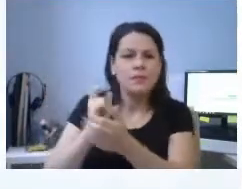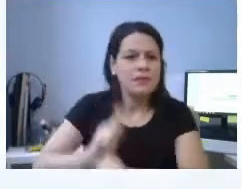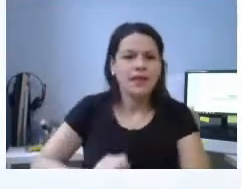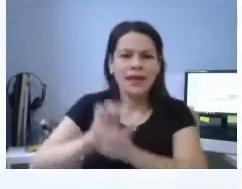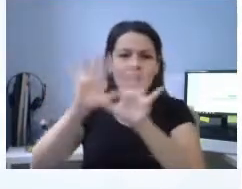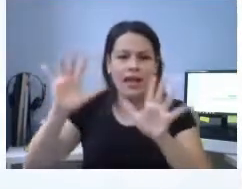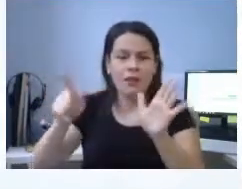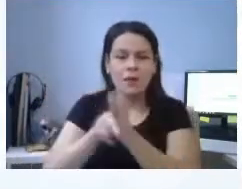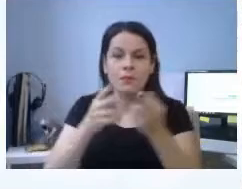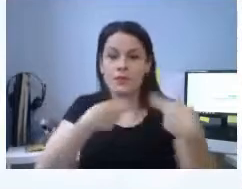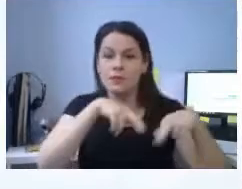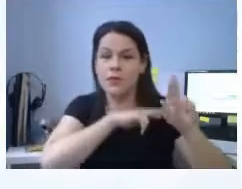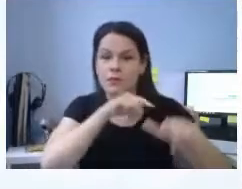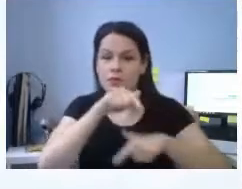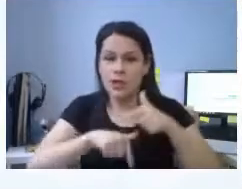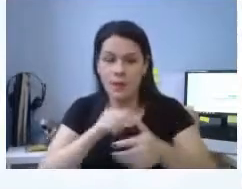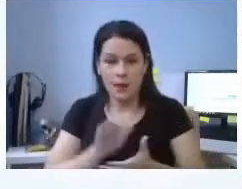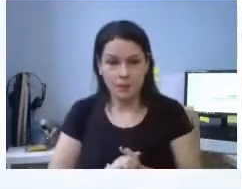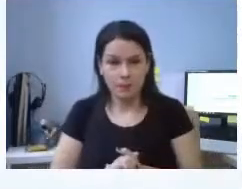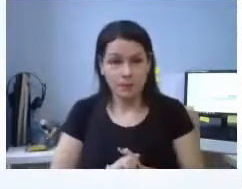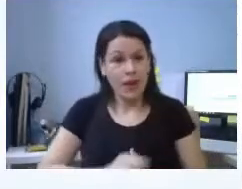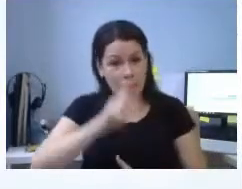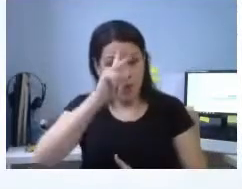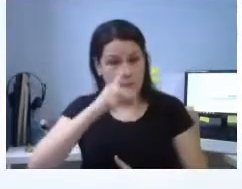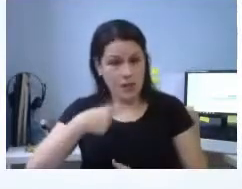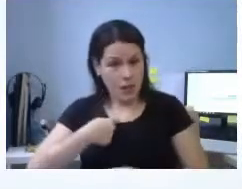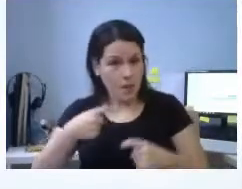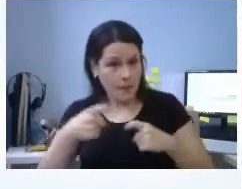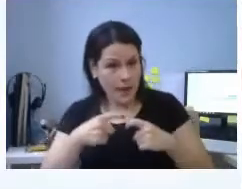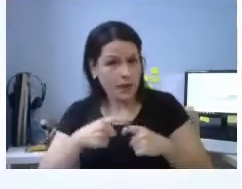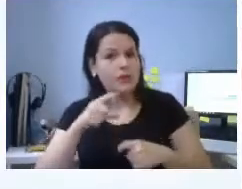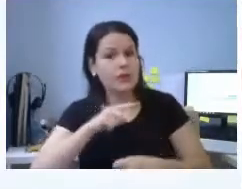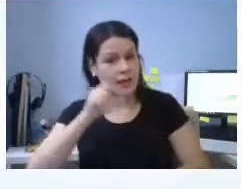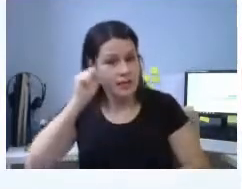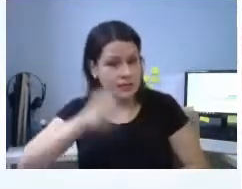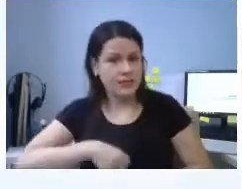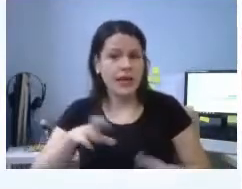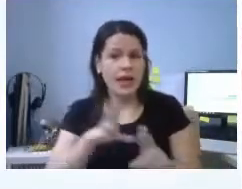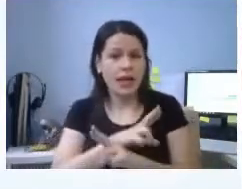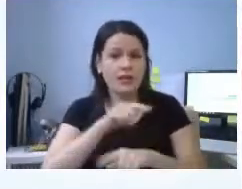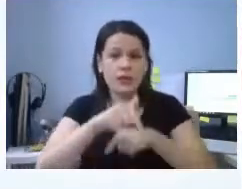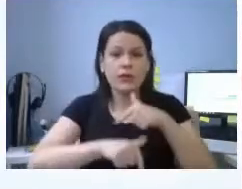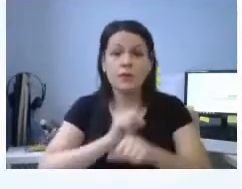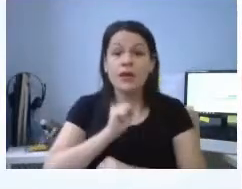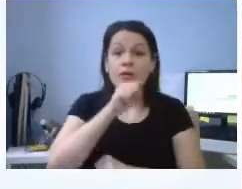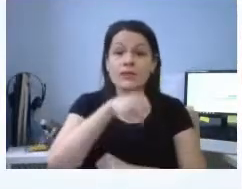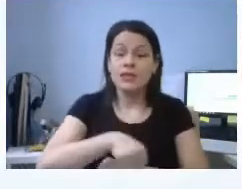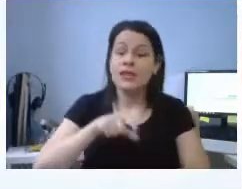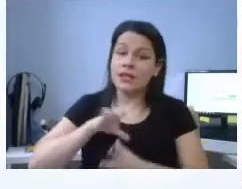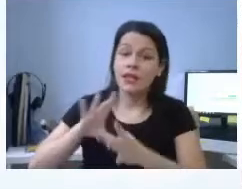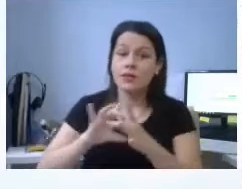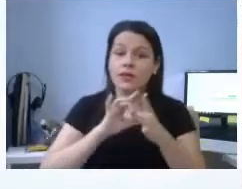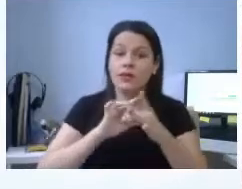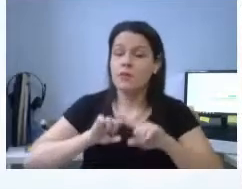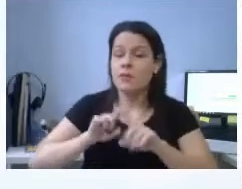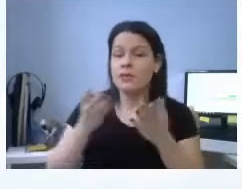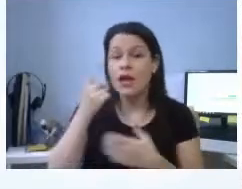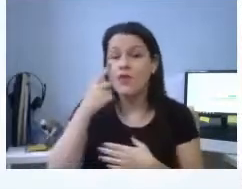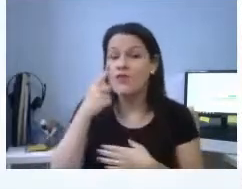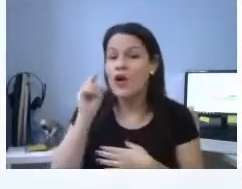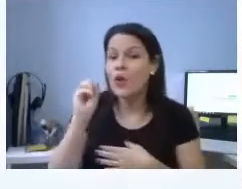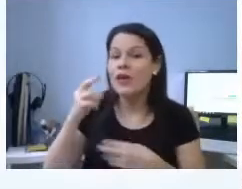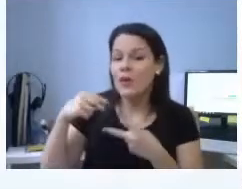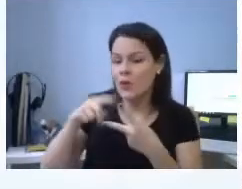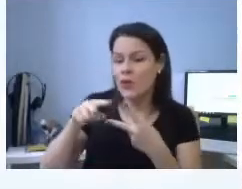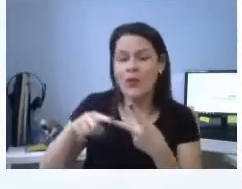adotado. Gilson, para mim, tem relação com o trabalho, tem nexo. Aí deixo para os